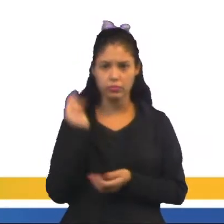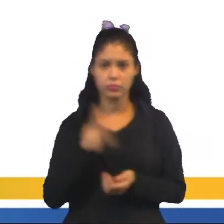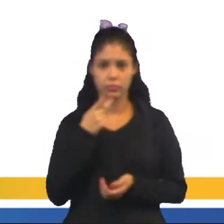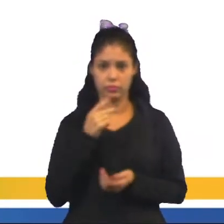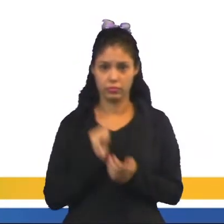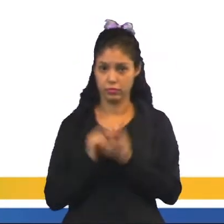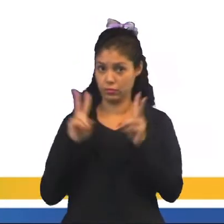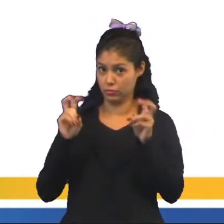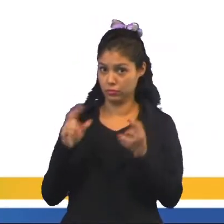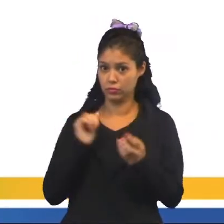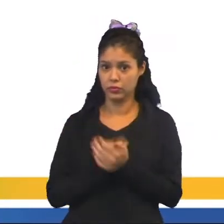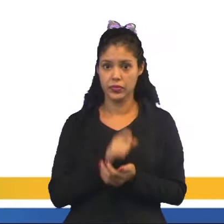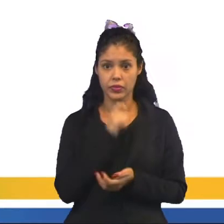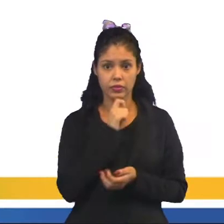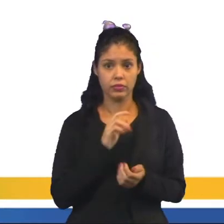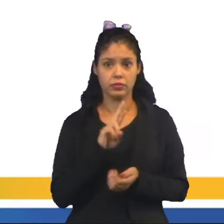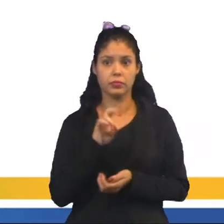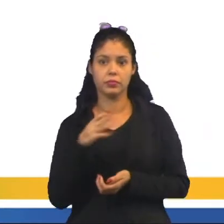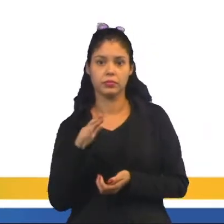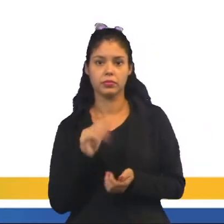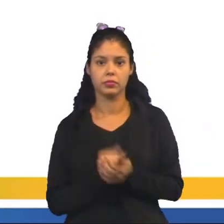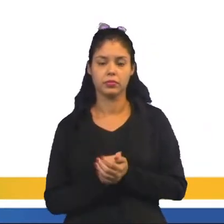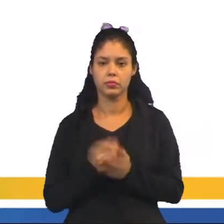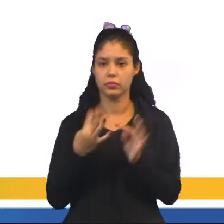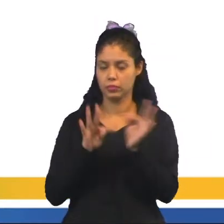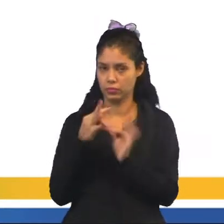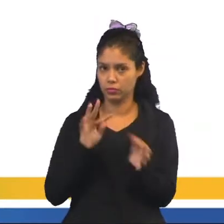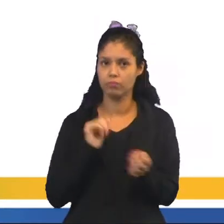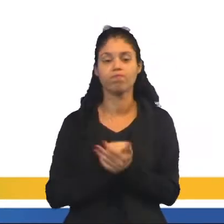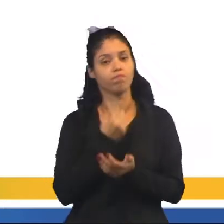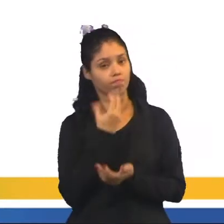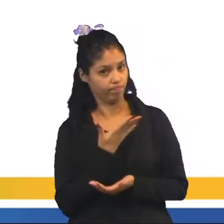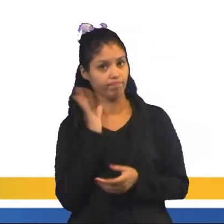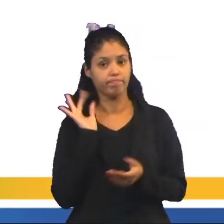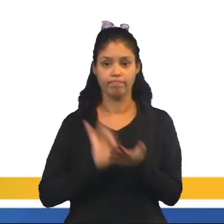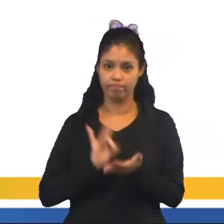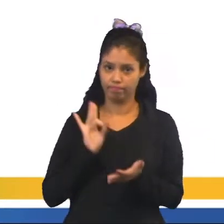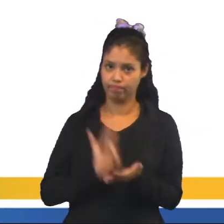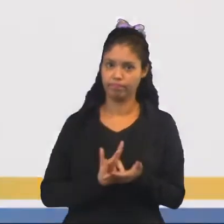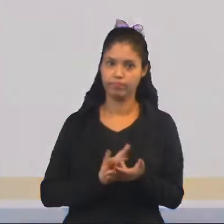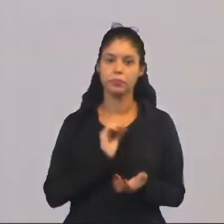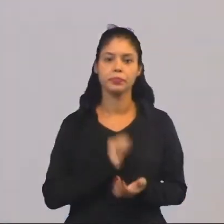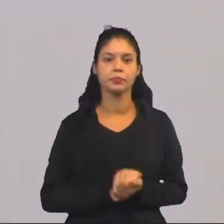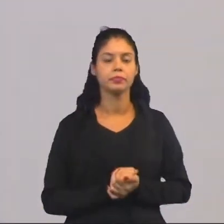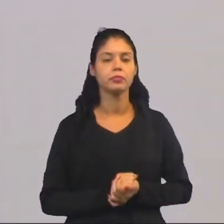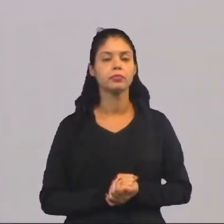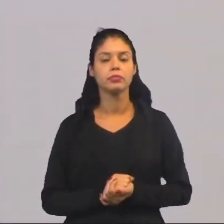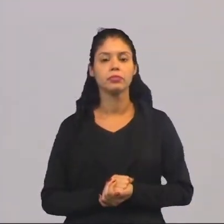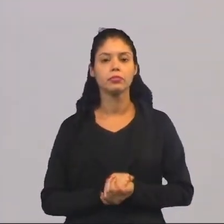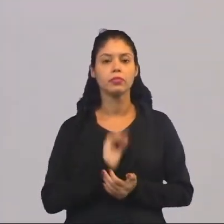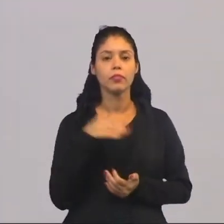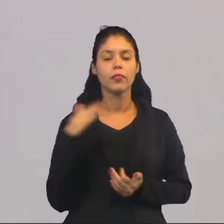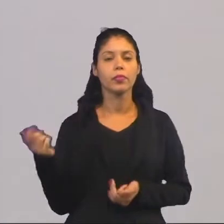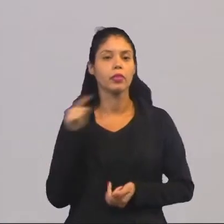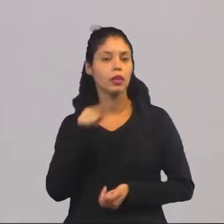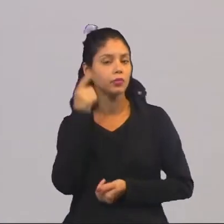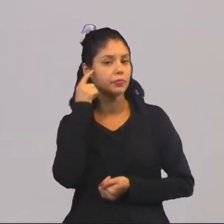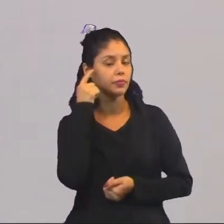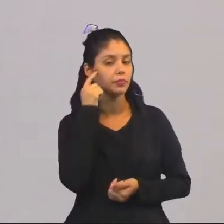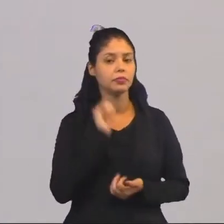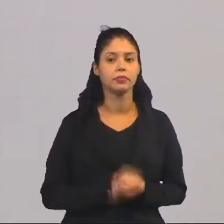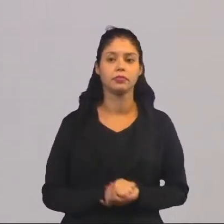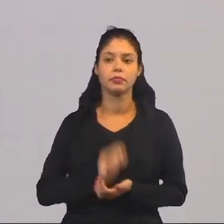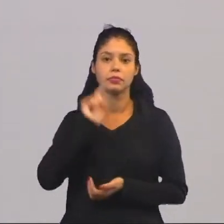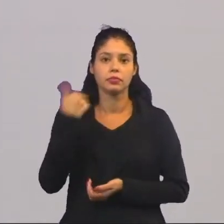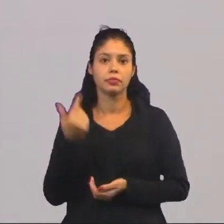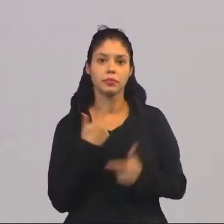falavam sobre o esfriamento das relações devido à tecnologia? É bem verdade. Então, quando você pensa